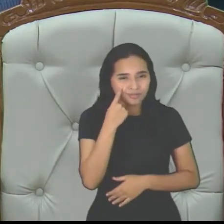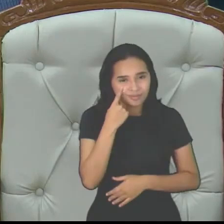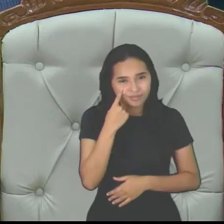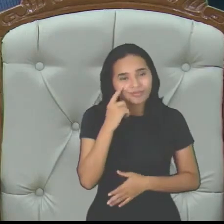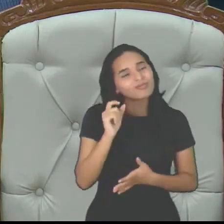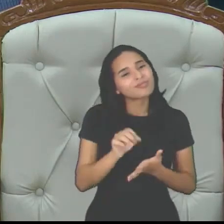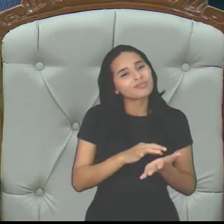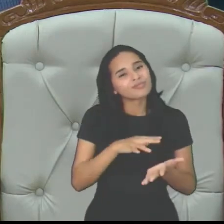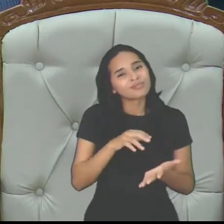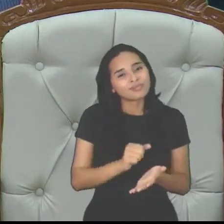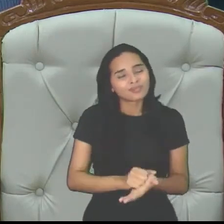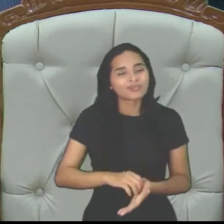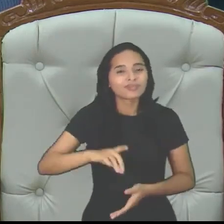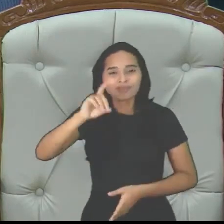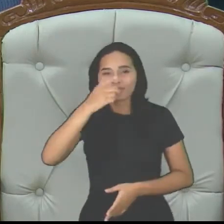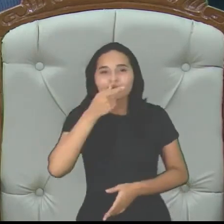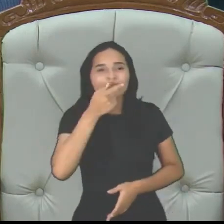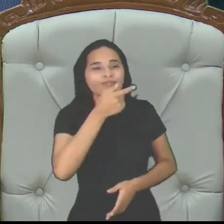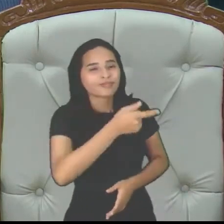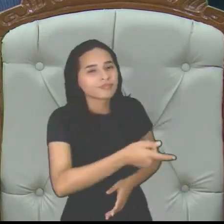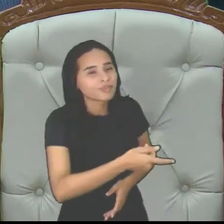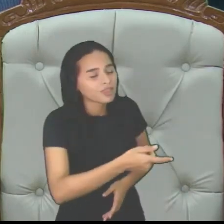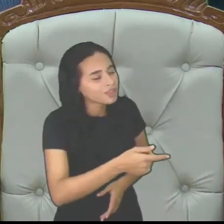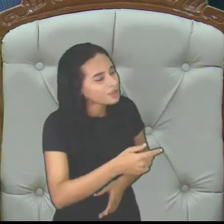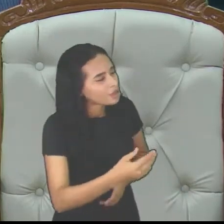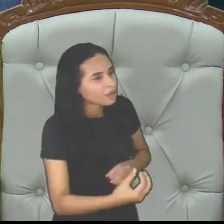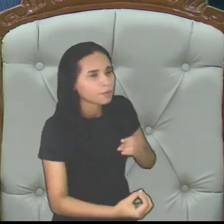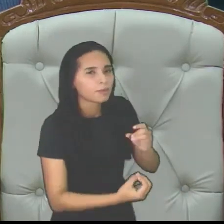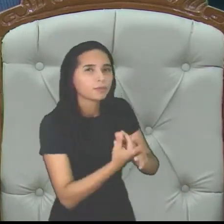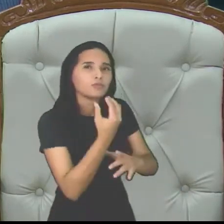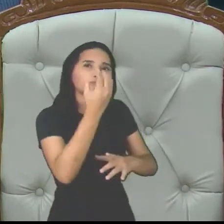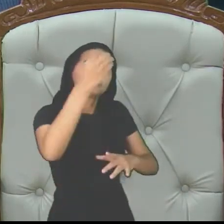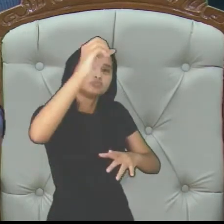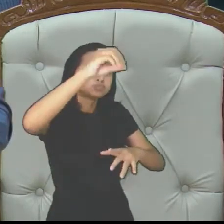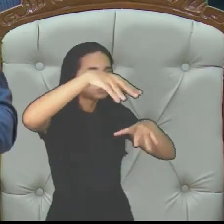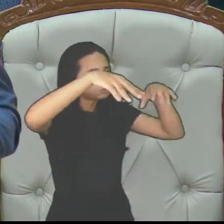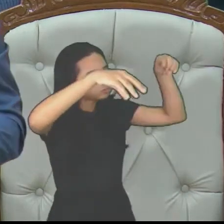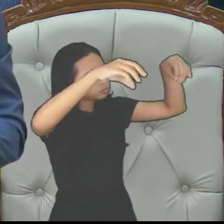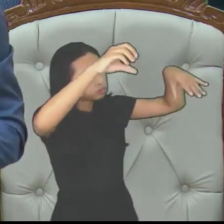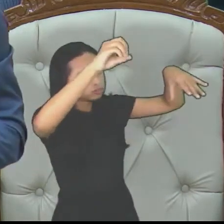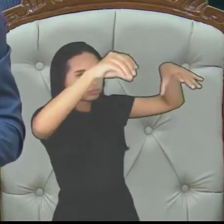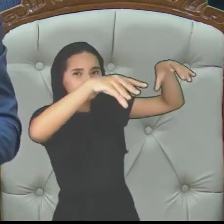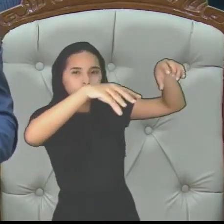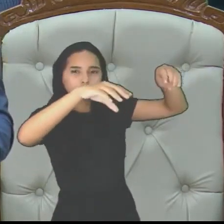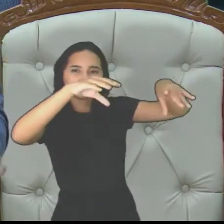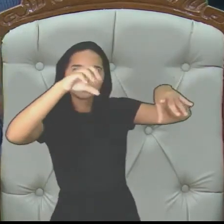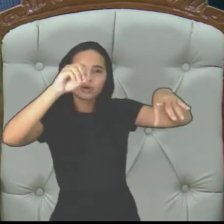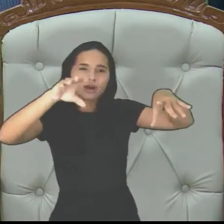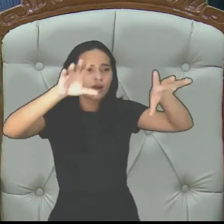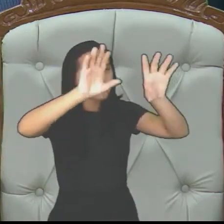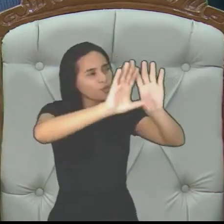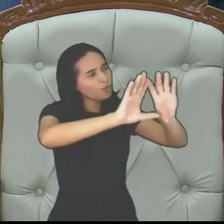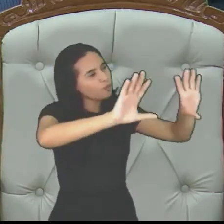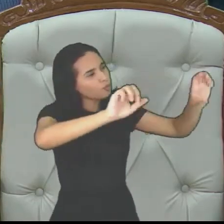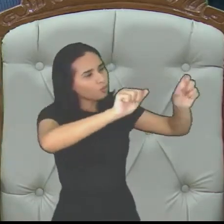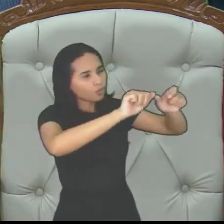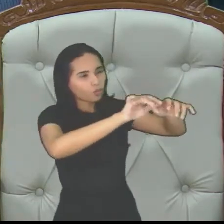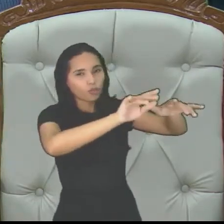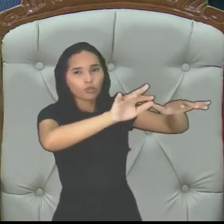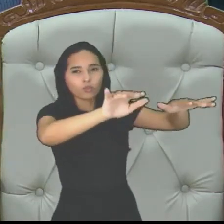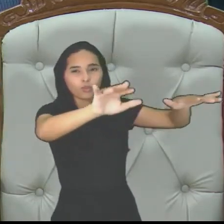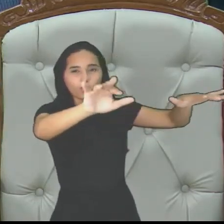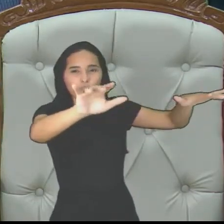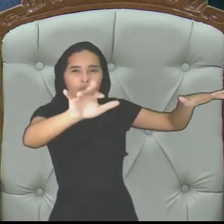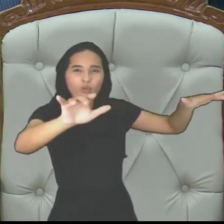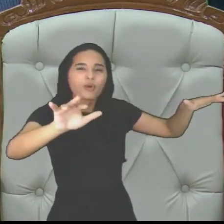e disse Deus: haja luminares na expansão dos céus, para